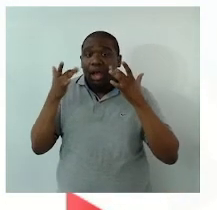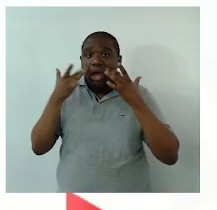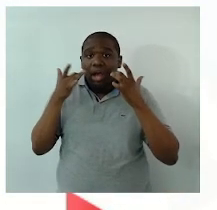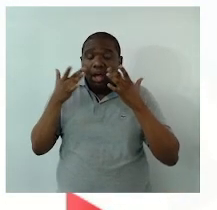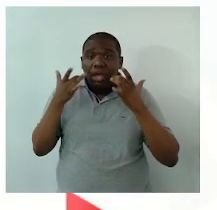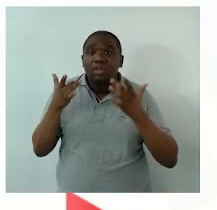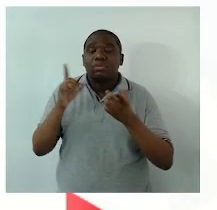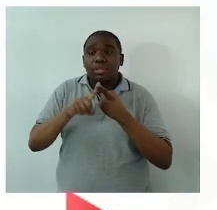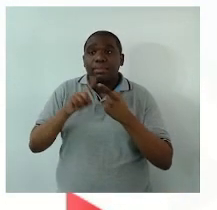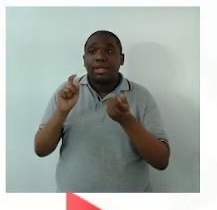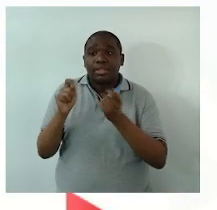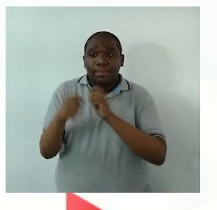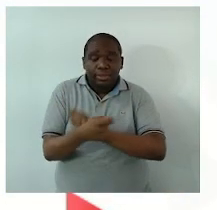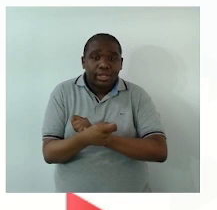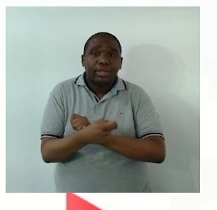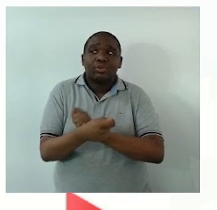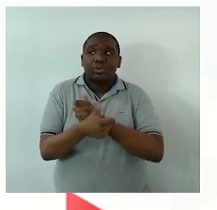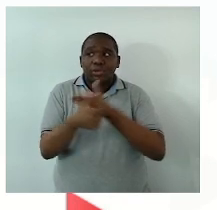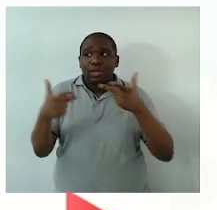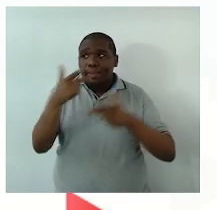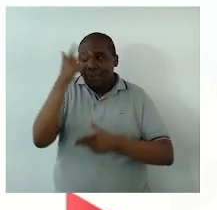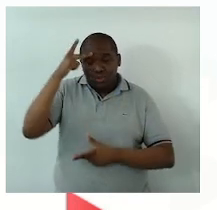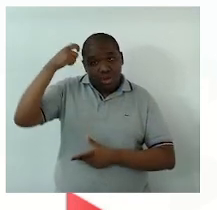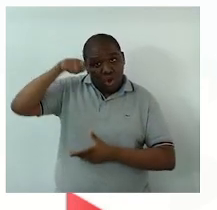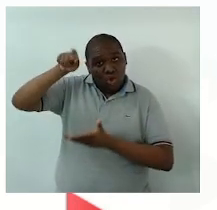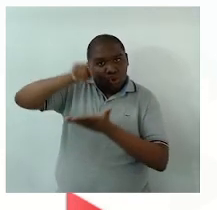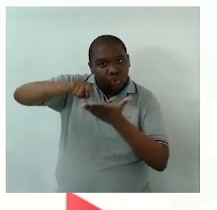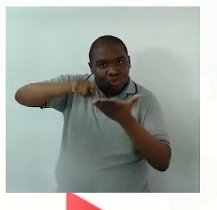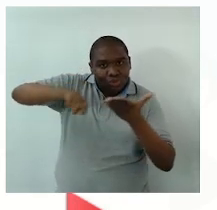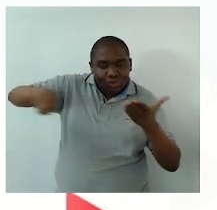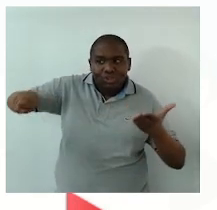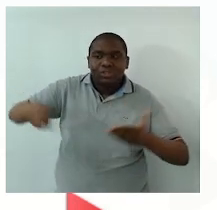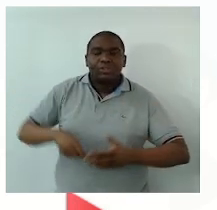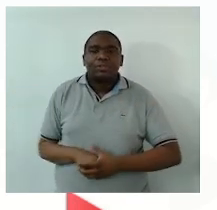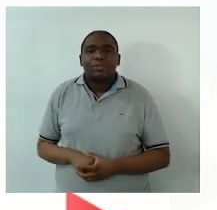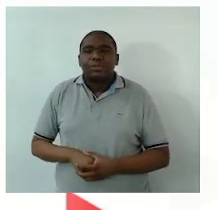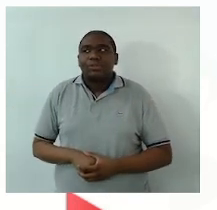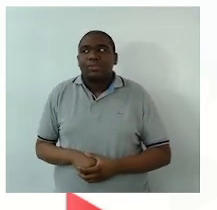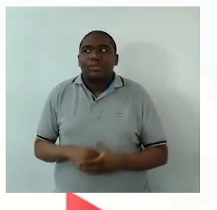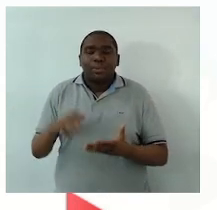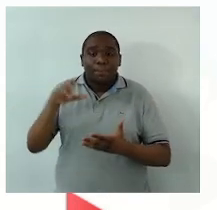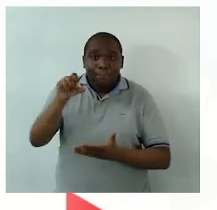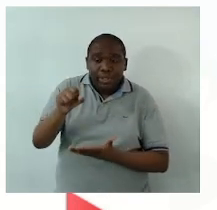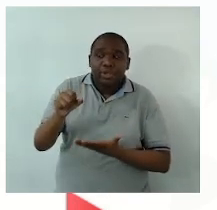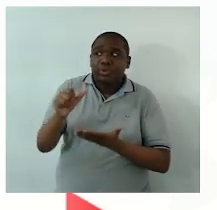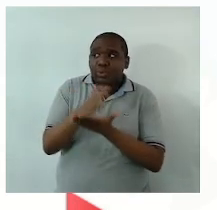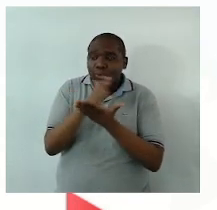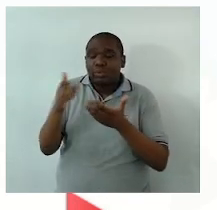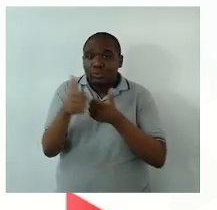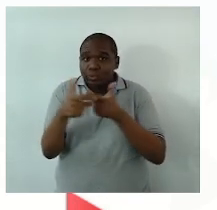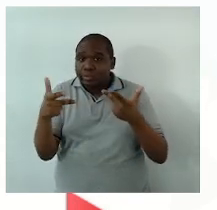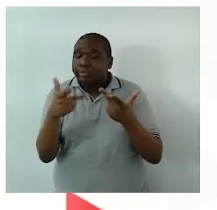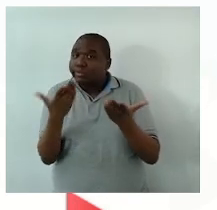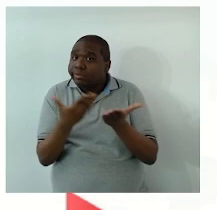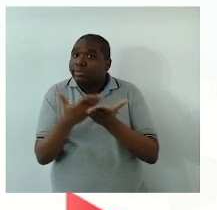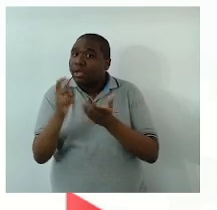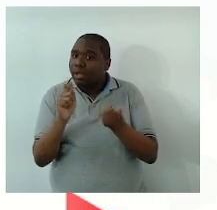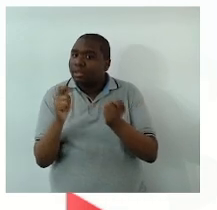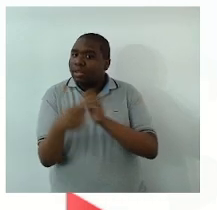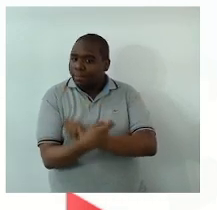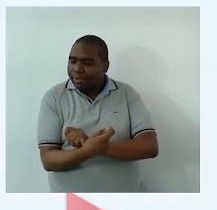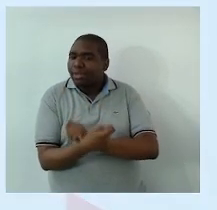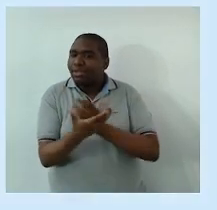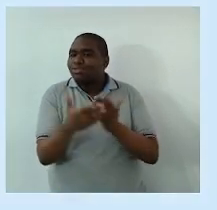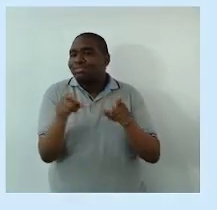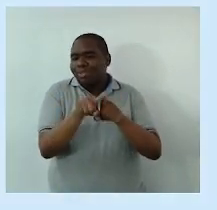e adaptava diversas peças de autores anônimos, né? Então, assim, pegava as peças, ele adaptava, e isso também porque quando